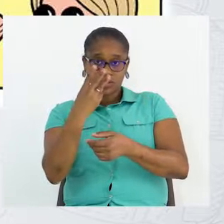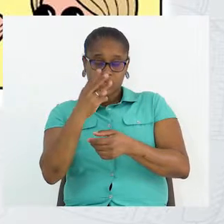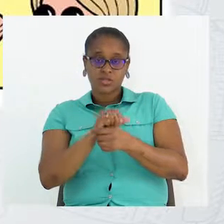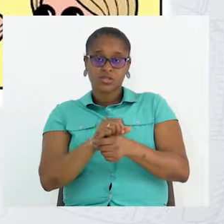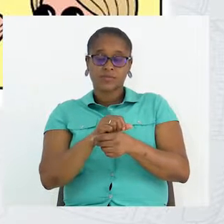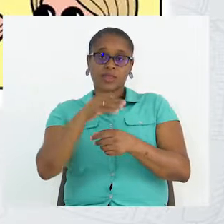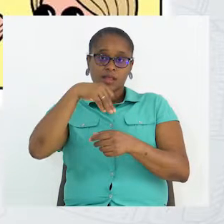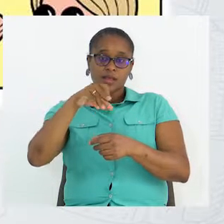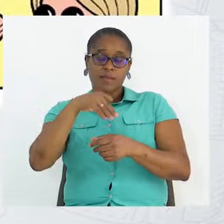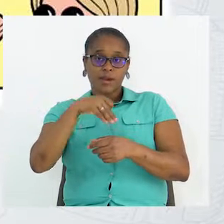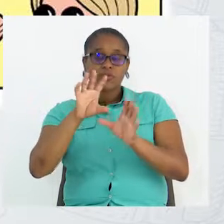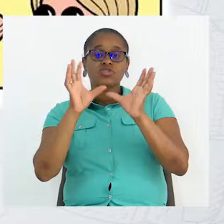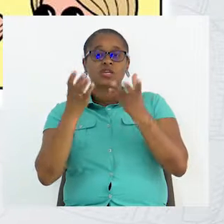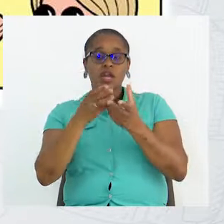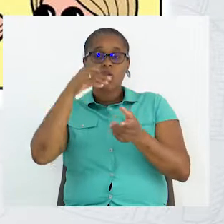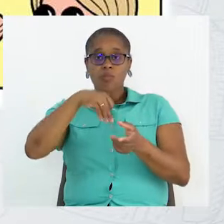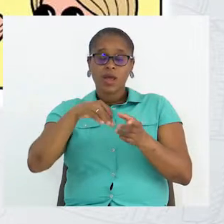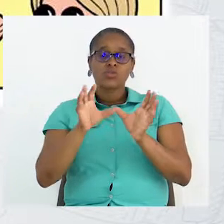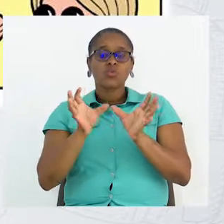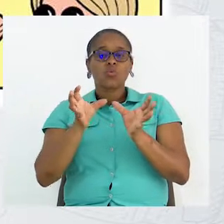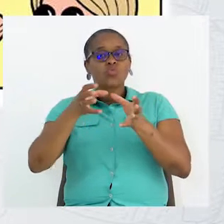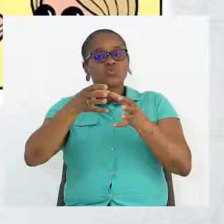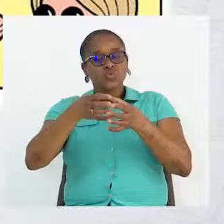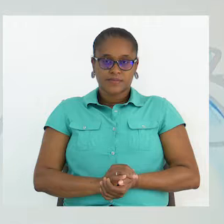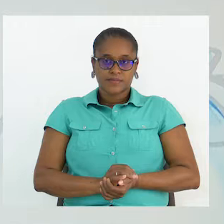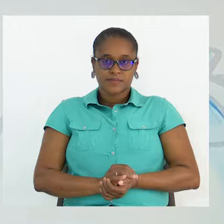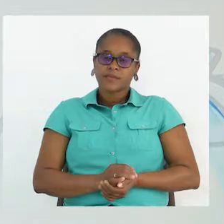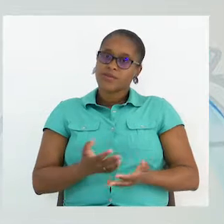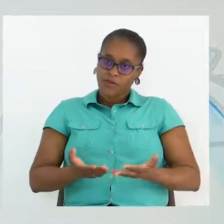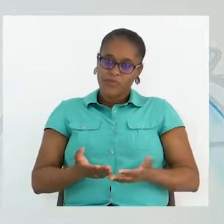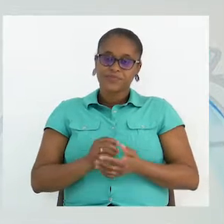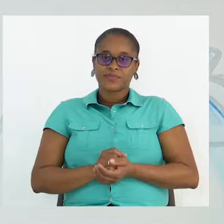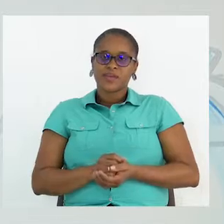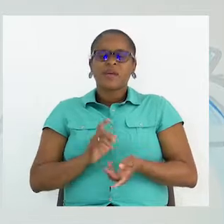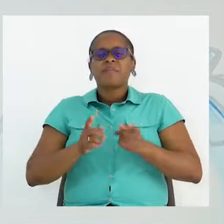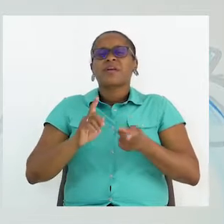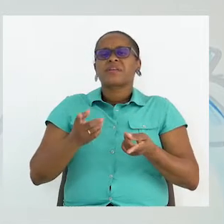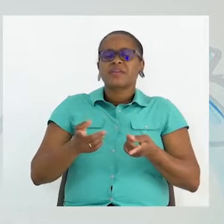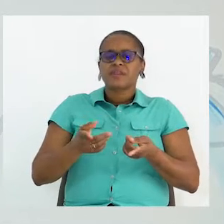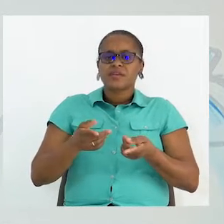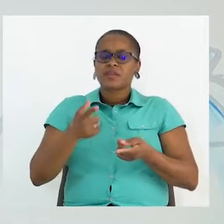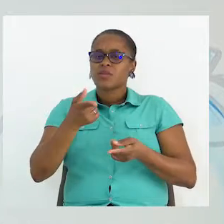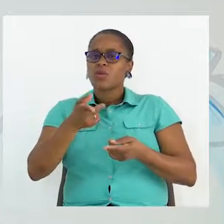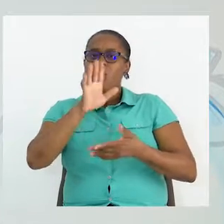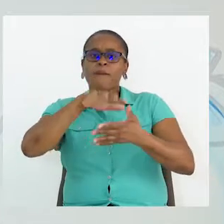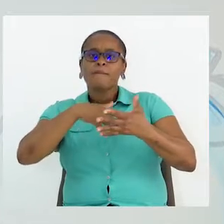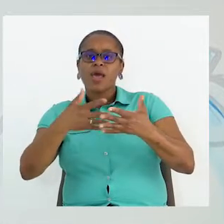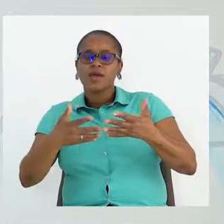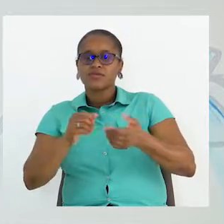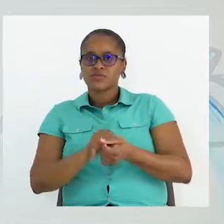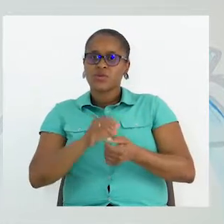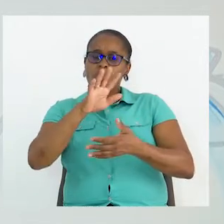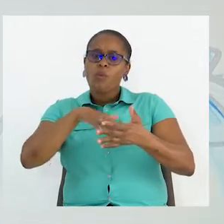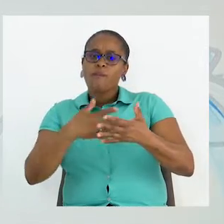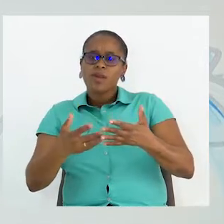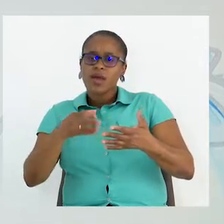geral, o plano de conjunto e o plano aproximado. Muito bem, para que é que servem os planos? Os planos servem